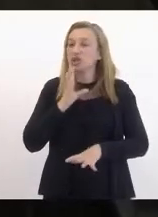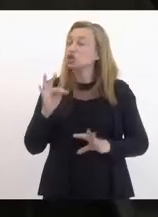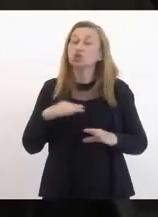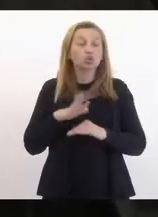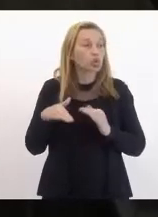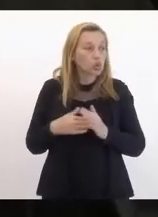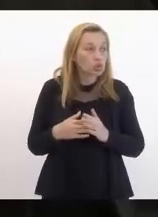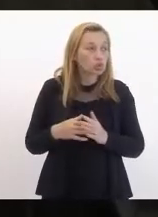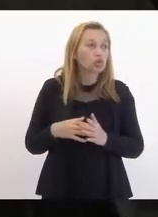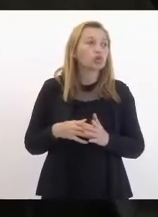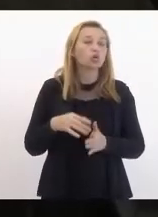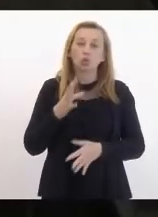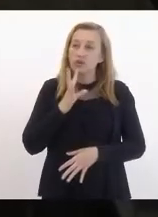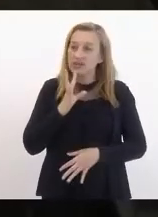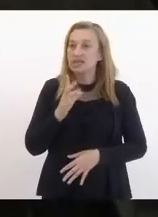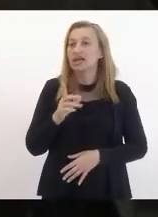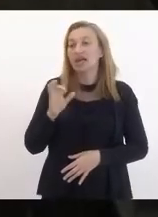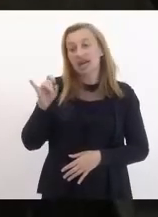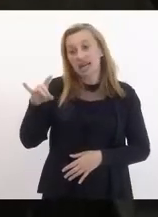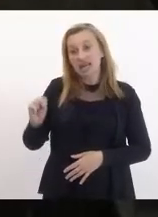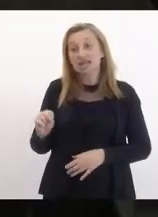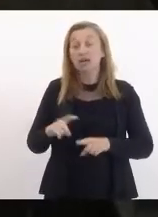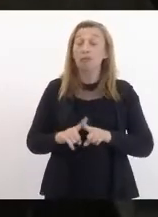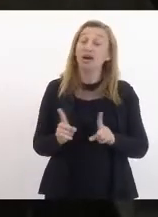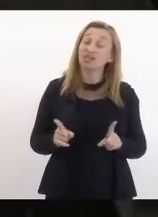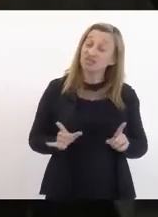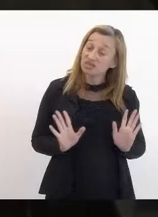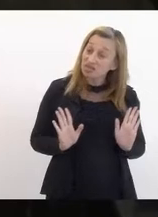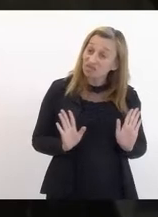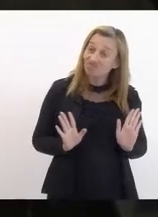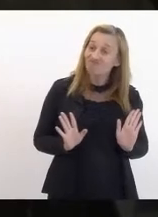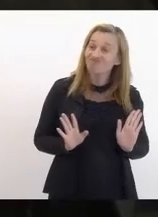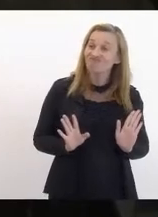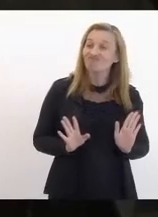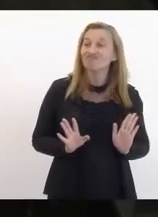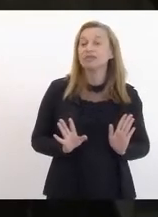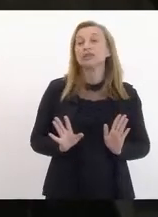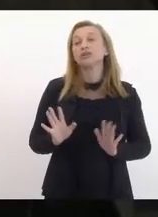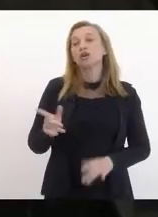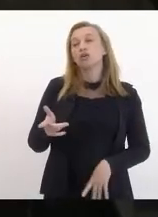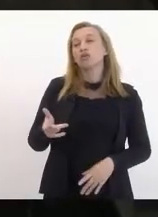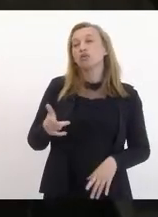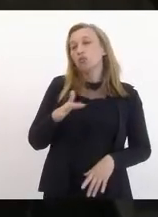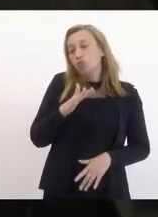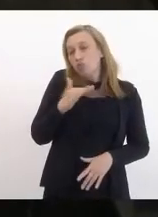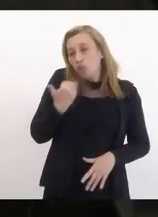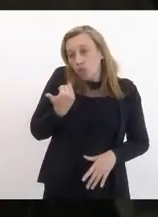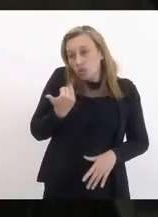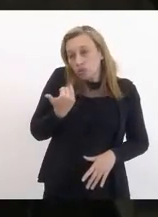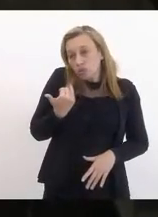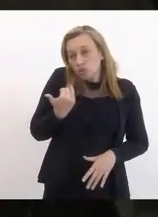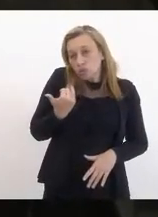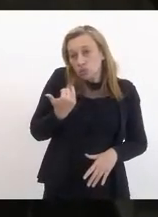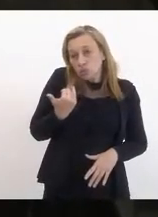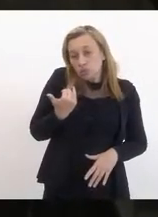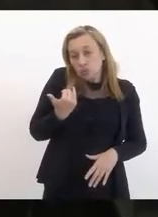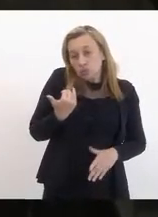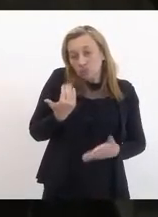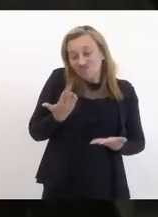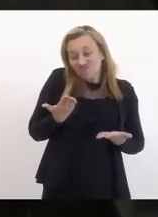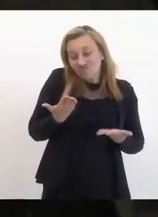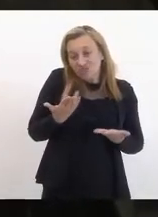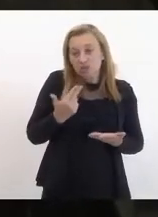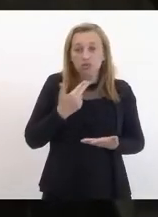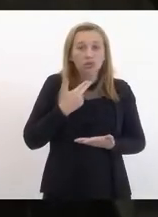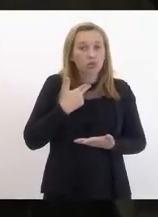mundo no Palácio conhecia o Elias, mas ainda assim, Elias foi alvejado sem sequer poder